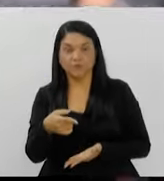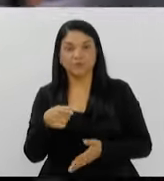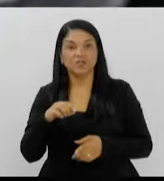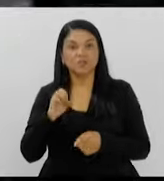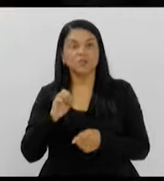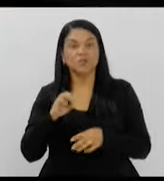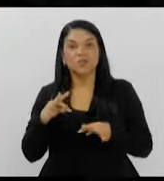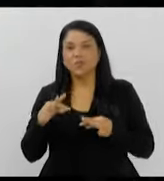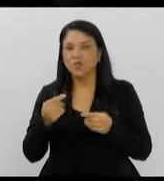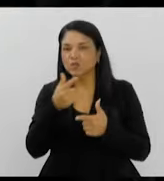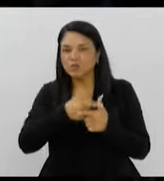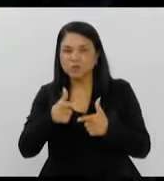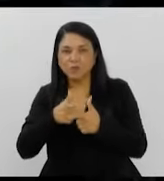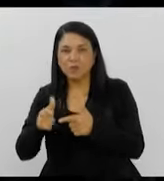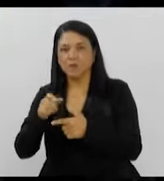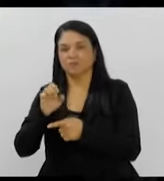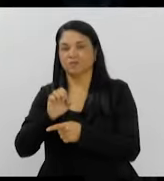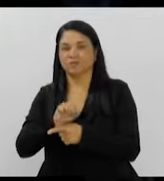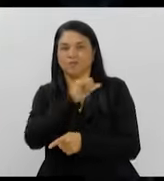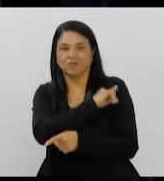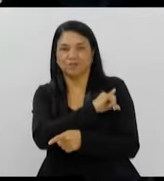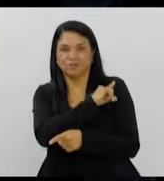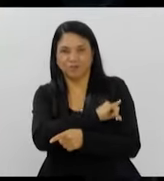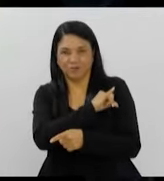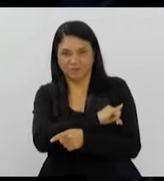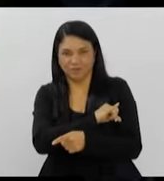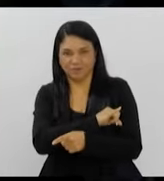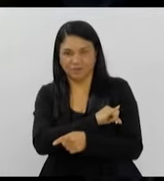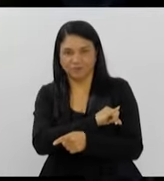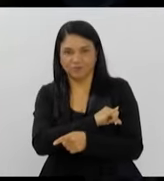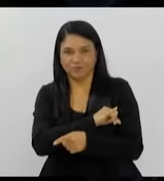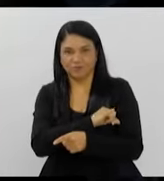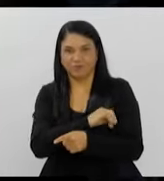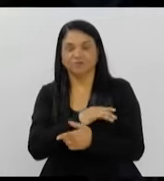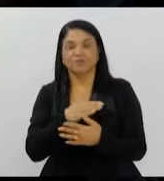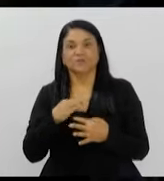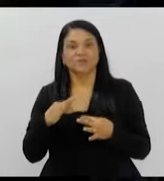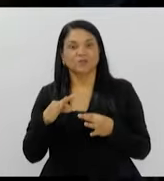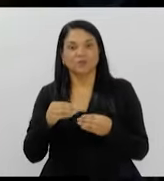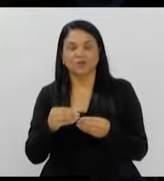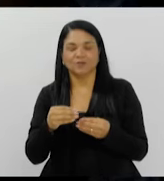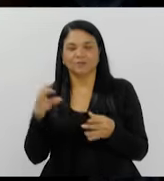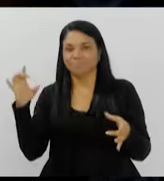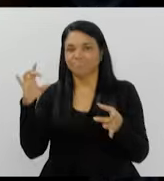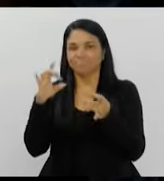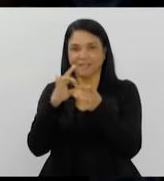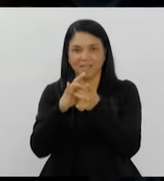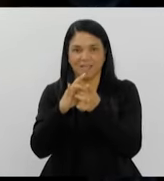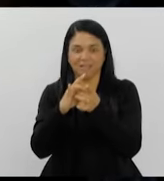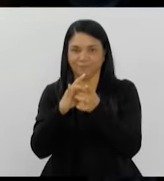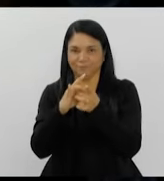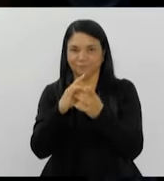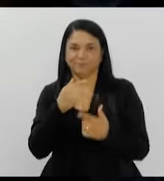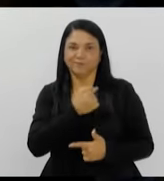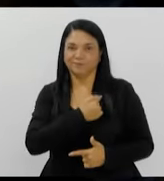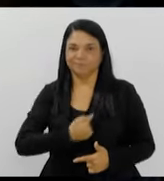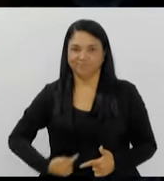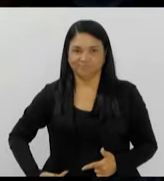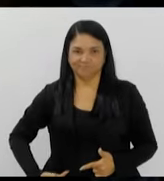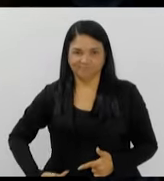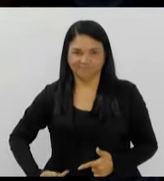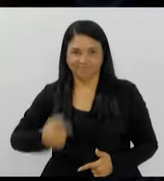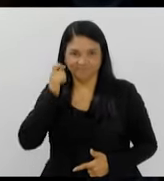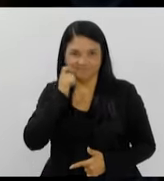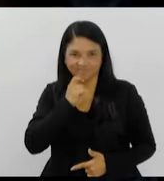Janeiro com os candidatos está na imagem de vossa excelência aliás para